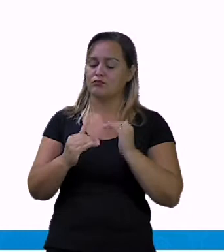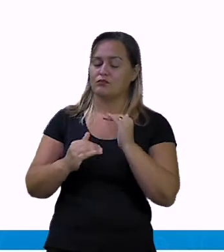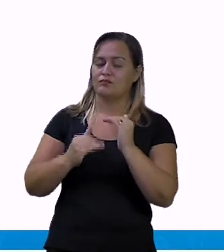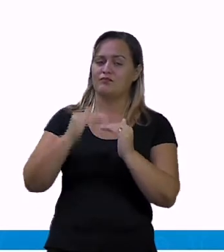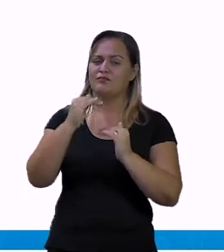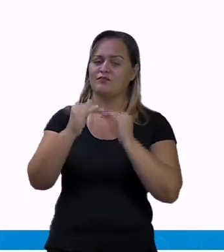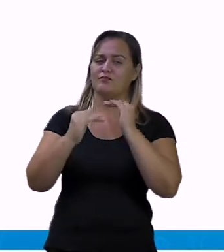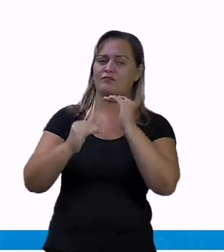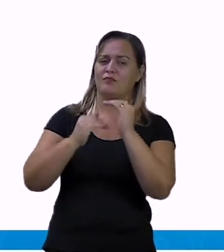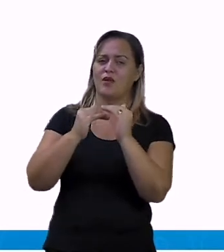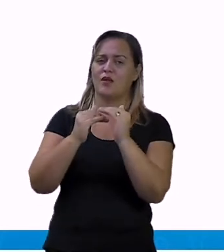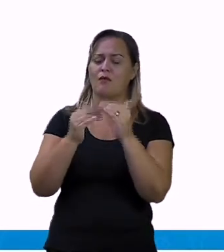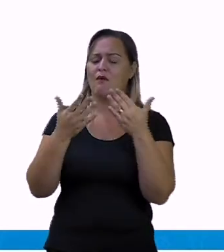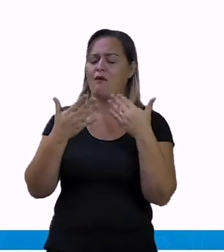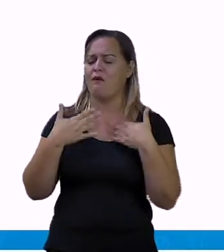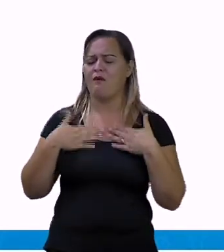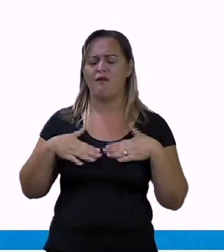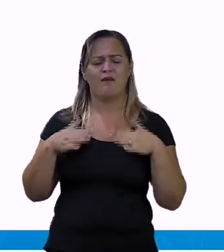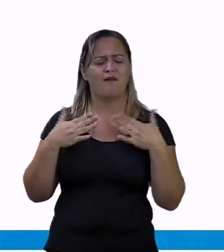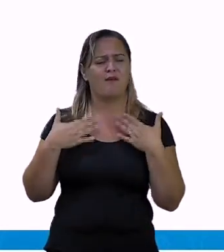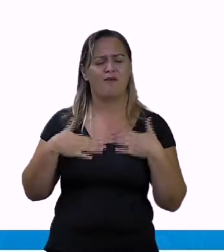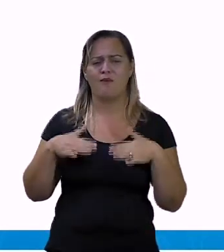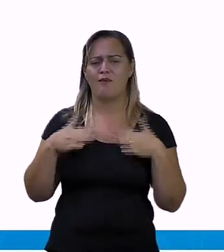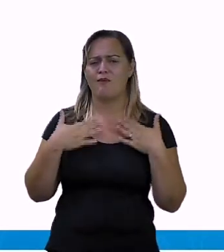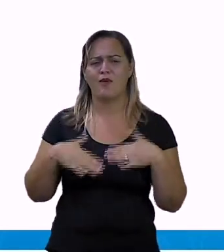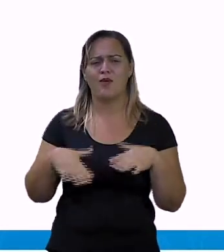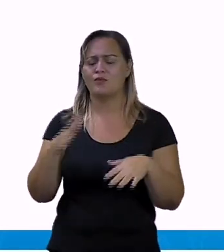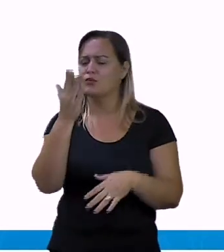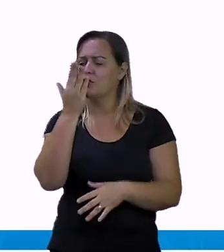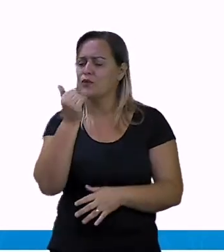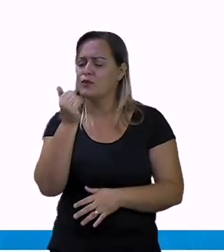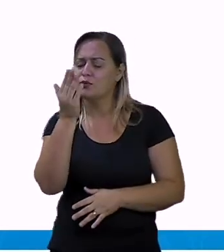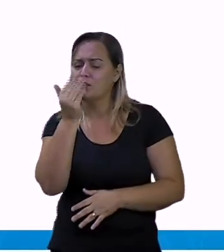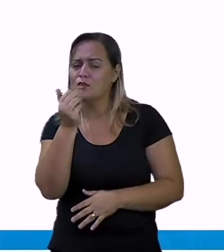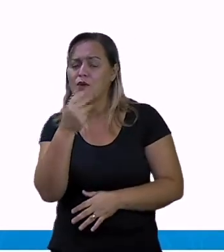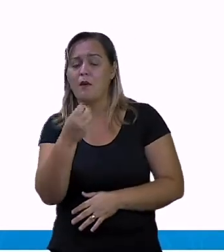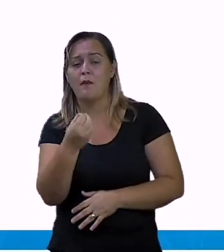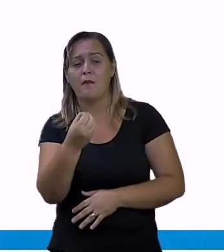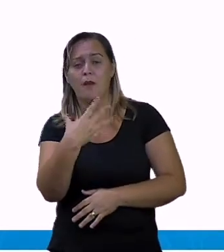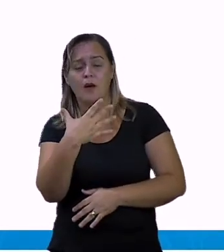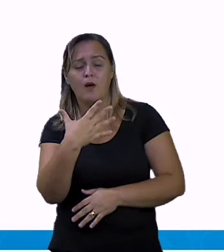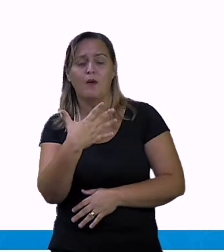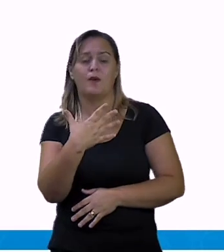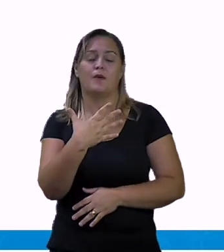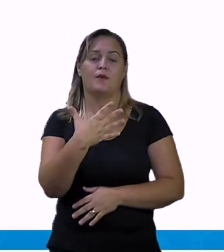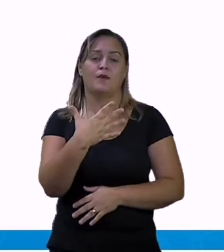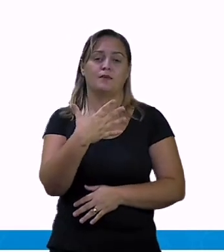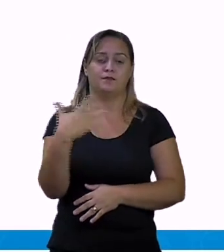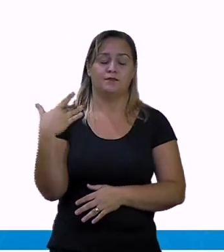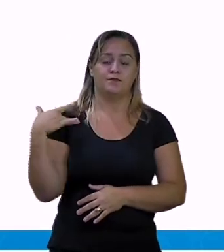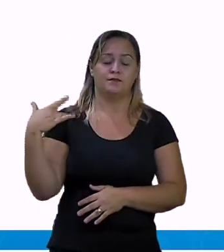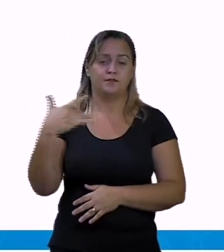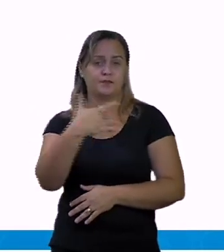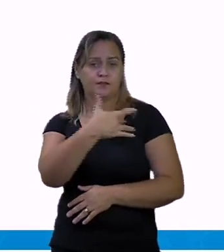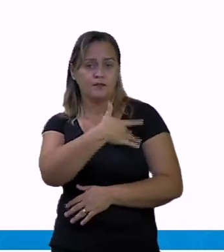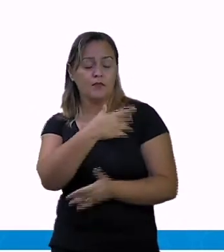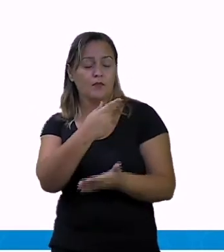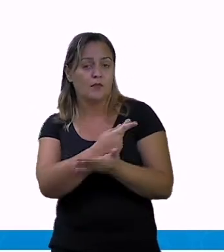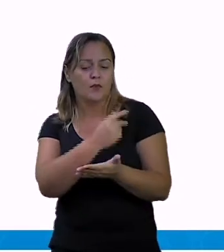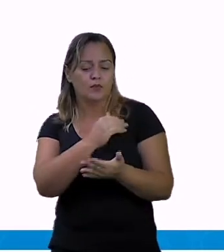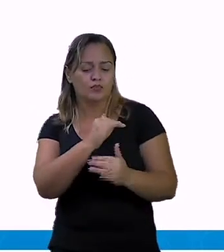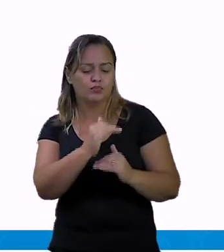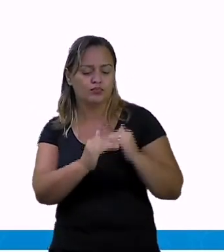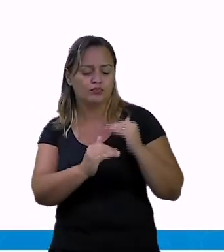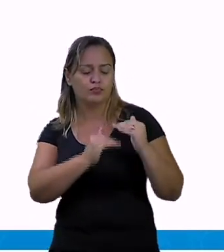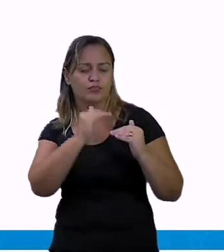tranquilo, nutritivo, onde as substâncias que eles recebam façam com que aconteça o crescimento,